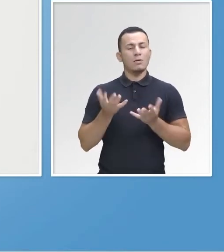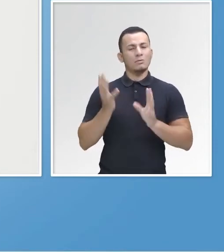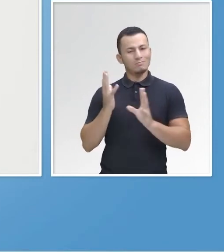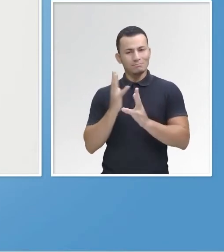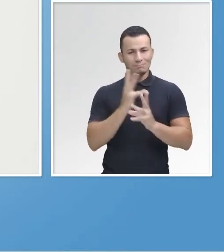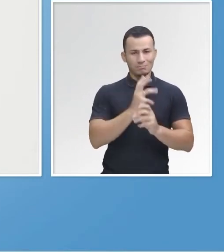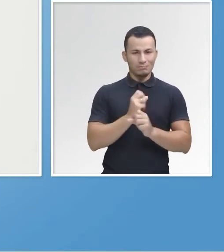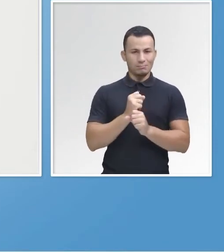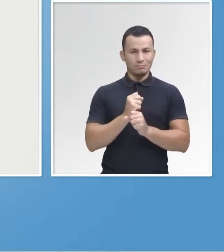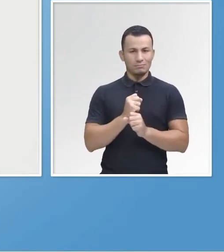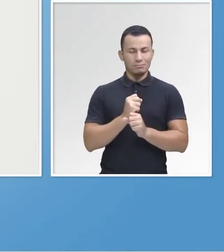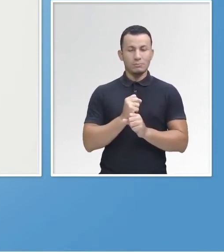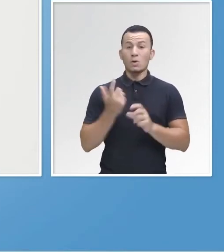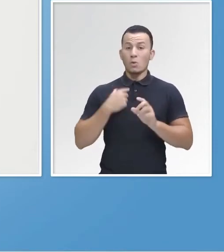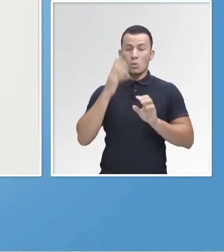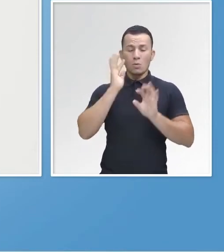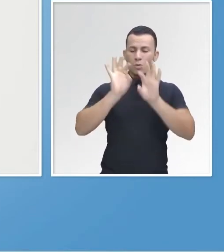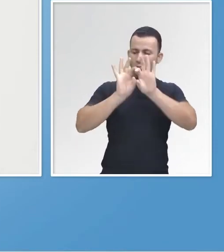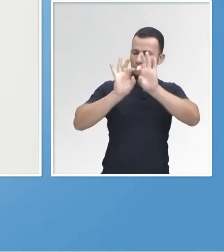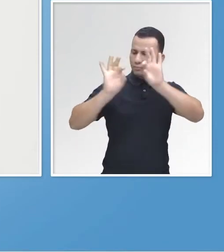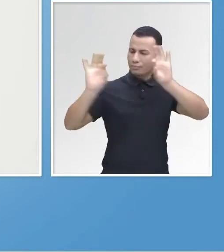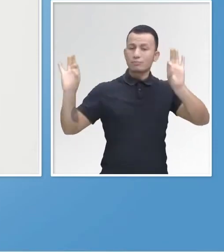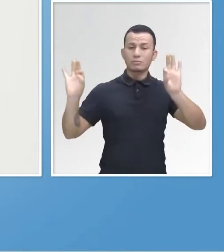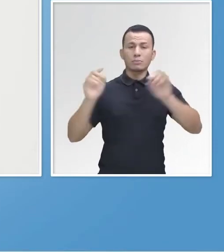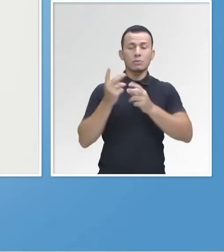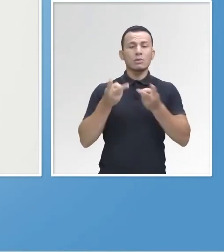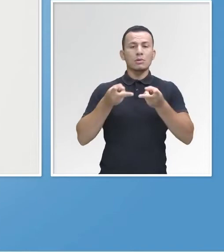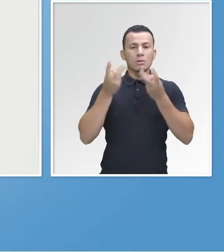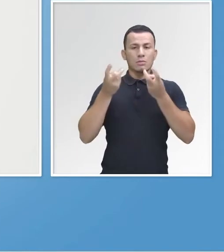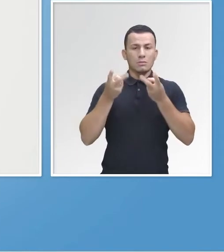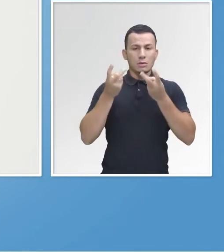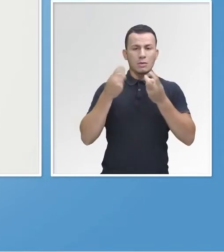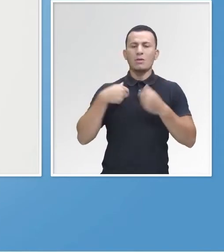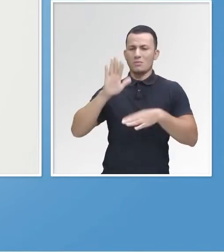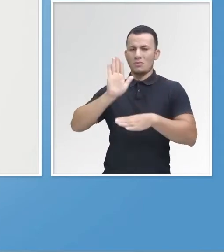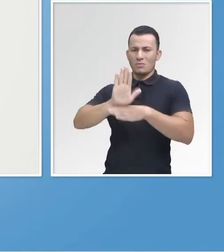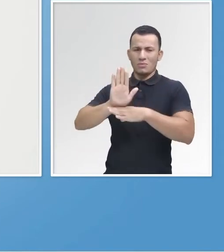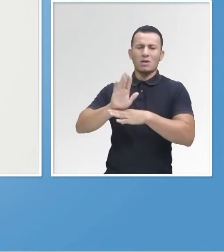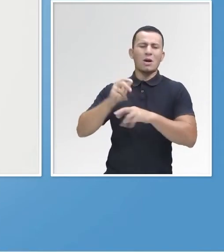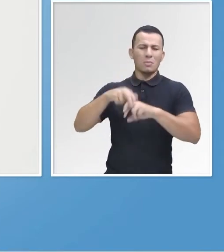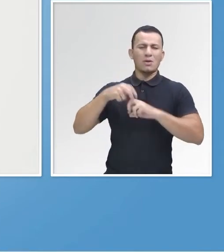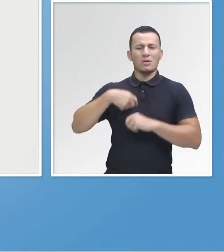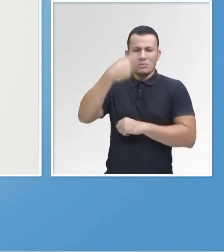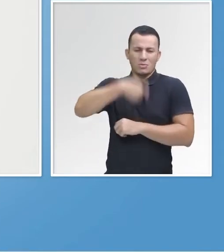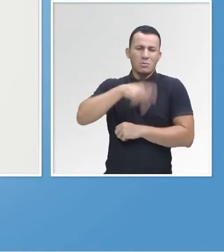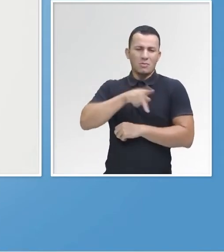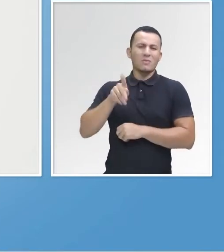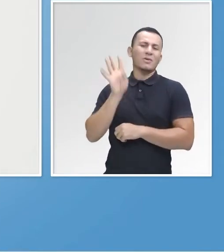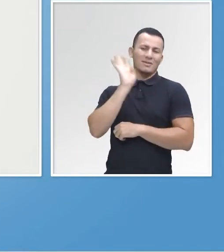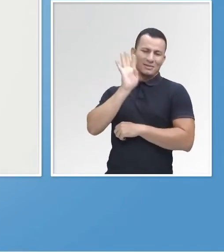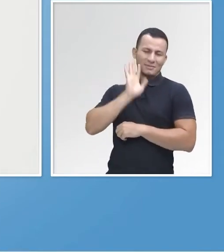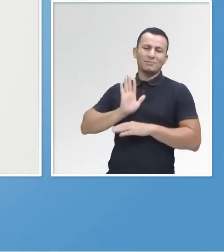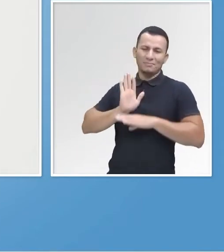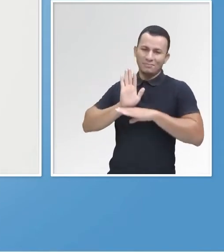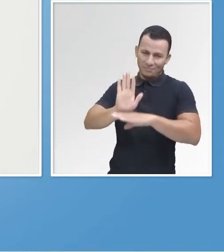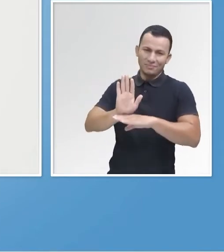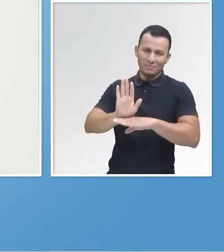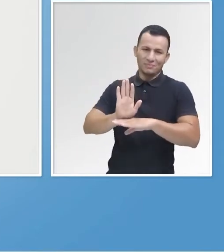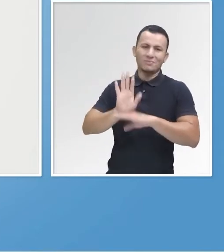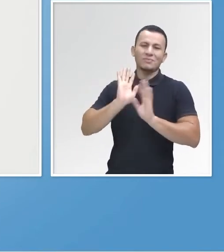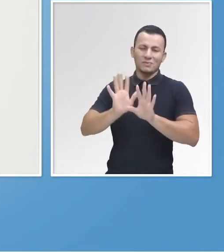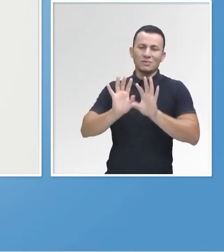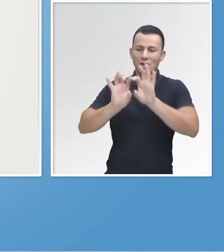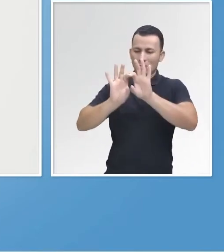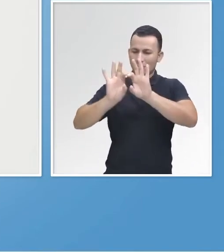bom essa aqui da nossa acorda percebo Eu Já ajudei vocês porque eu sou um professor muito bonzinho eu já dividir